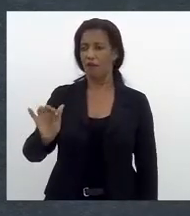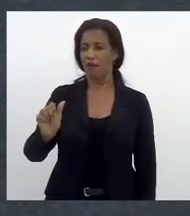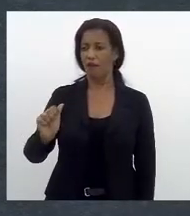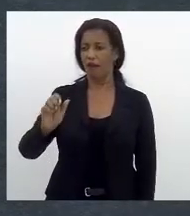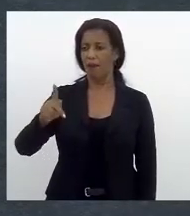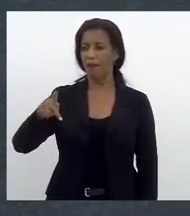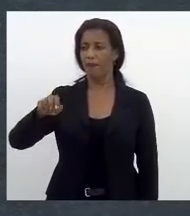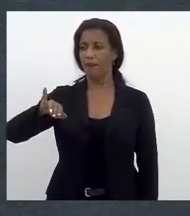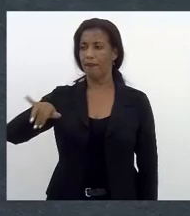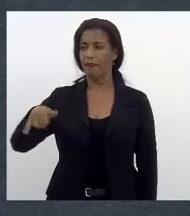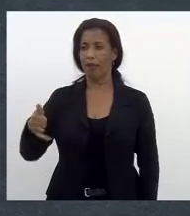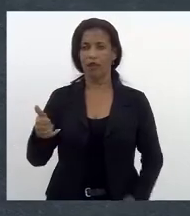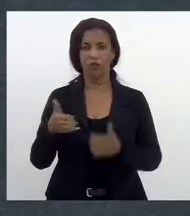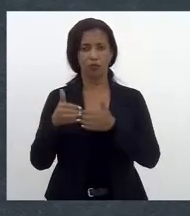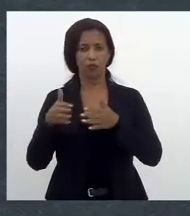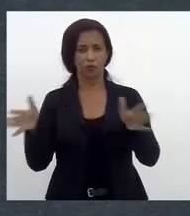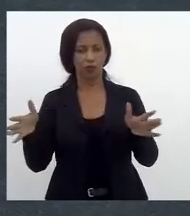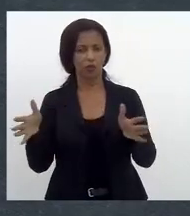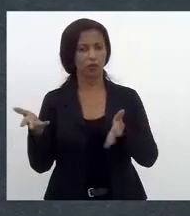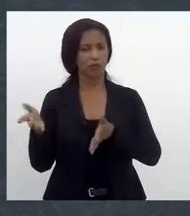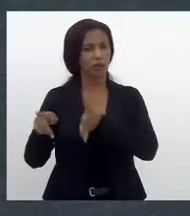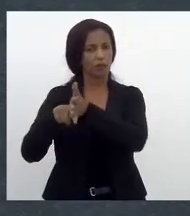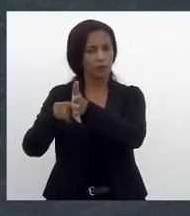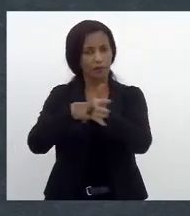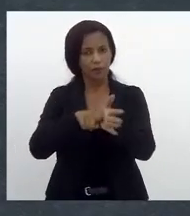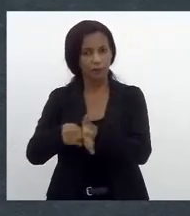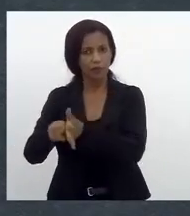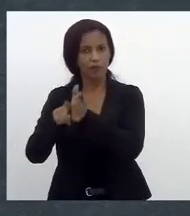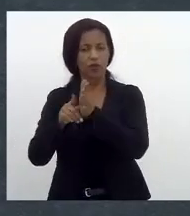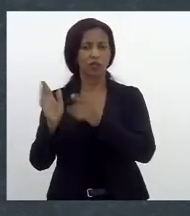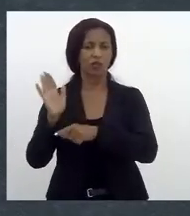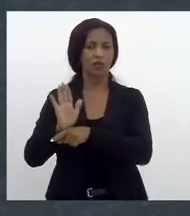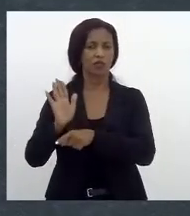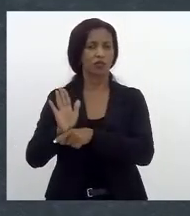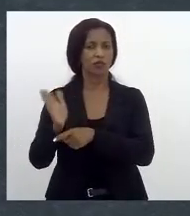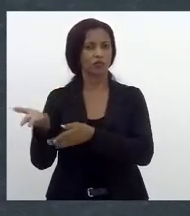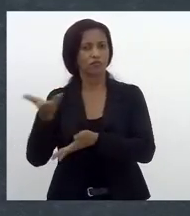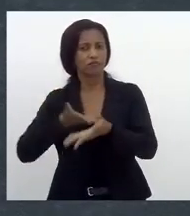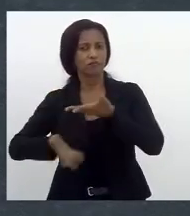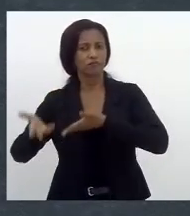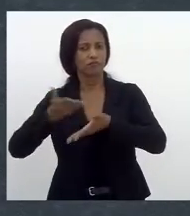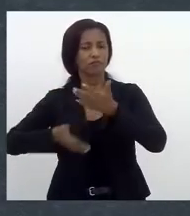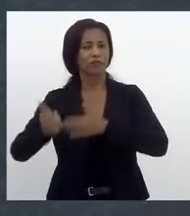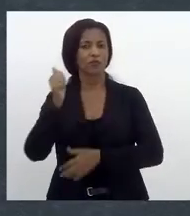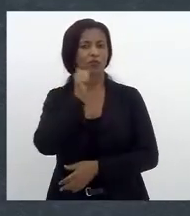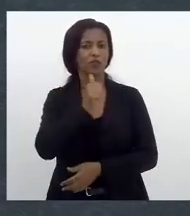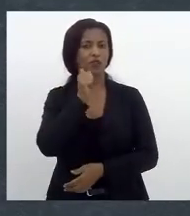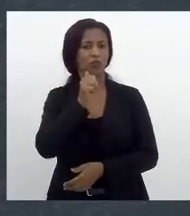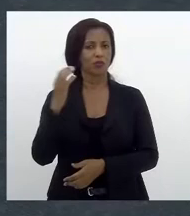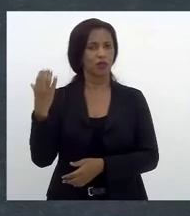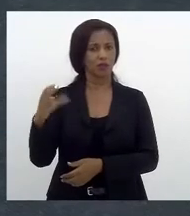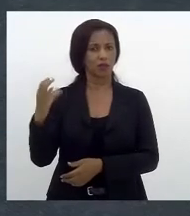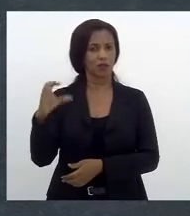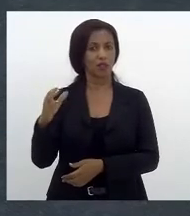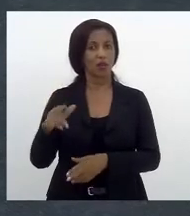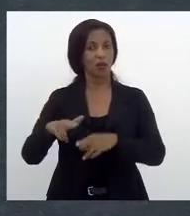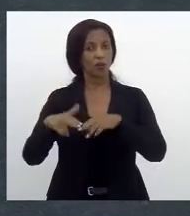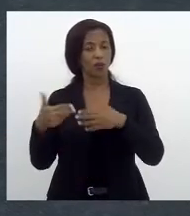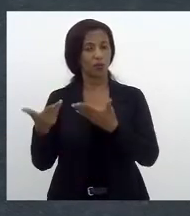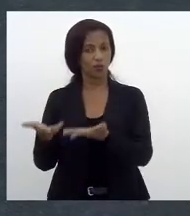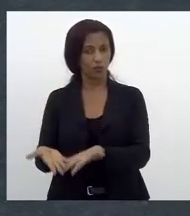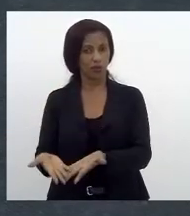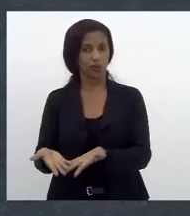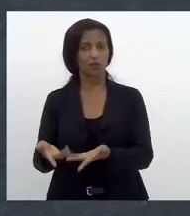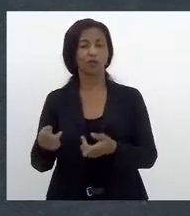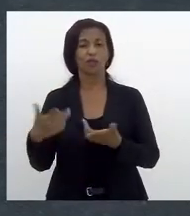pode abrir, né, induzindo linhas de pesquisa que incrementem a participação das mulheres na atividade científica. Portanto, por tudo isso, em homenagem